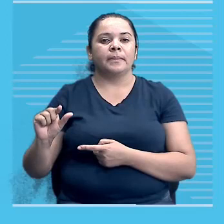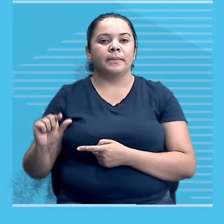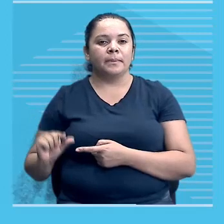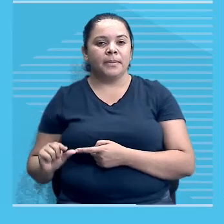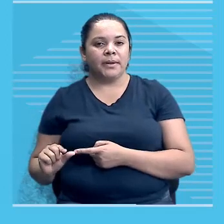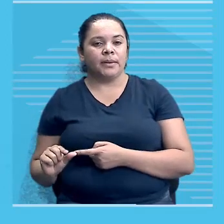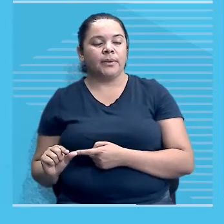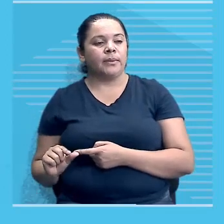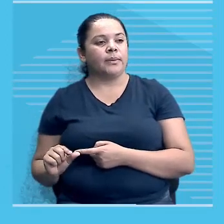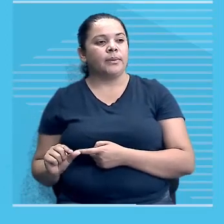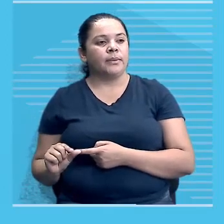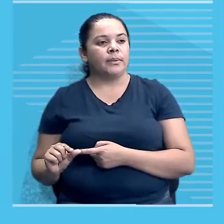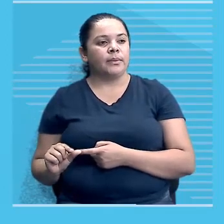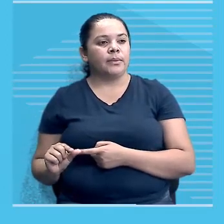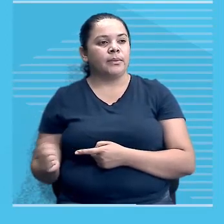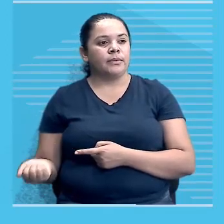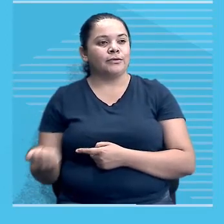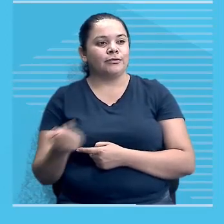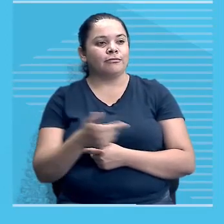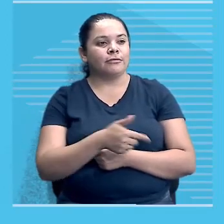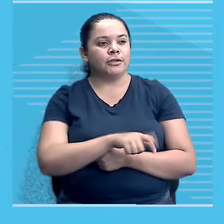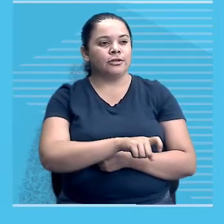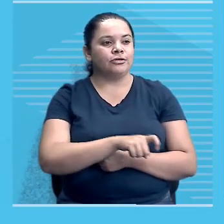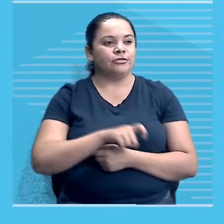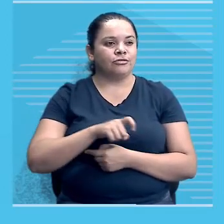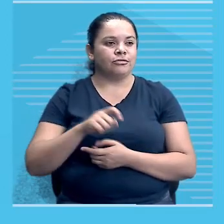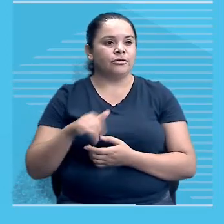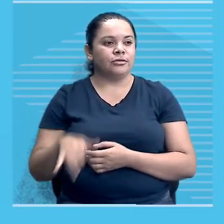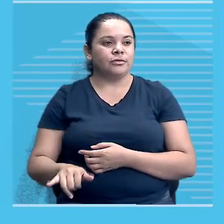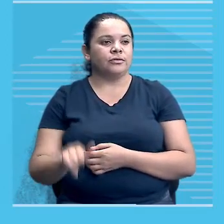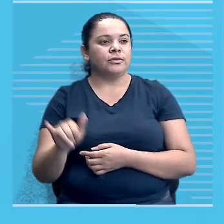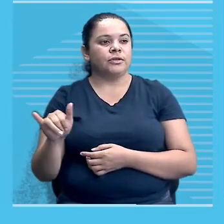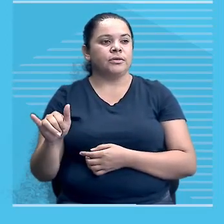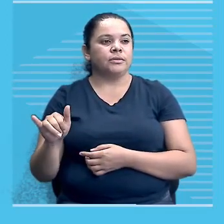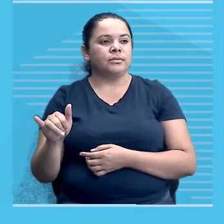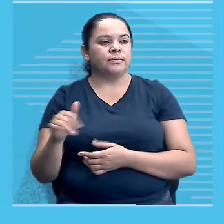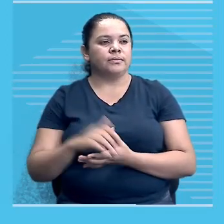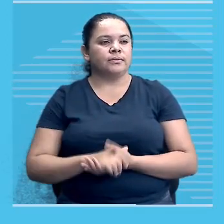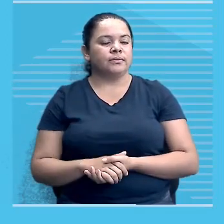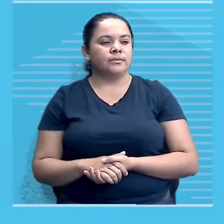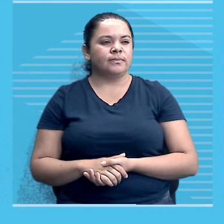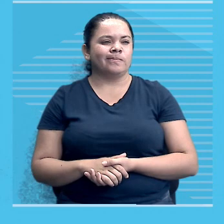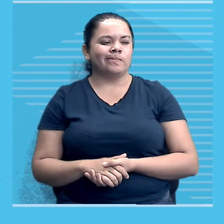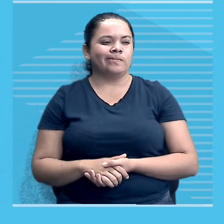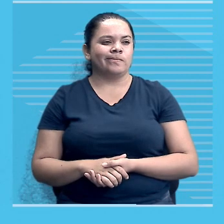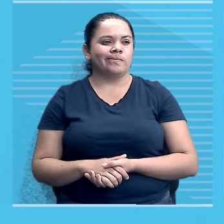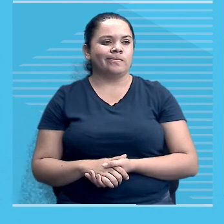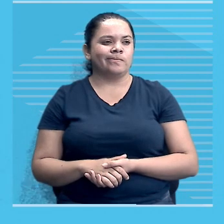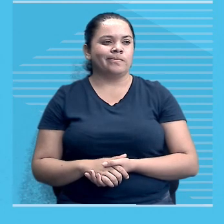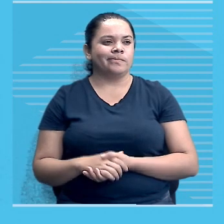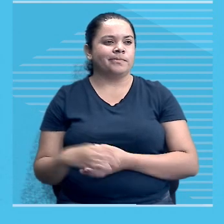X1 e seria menor do que x estaria próximo de zero